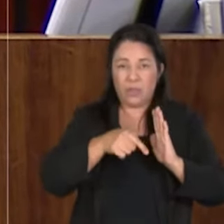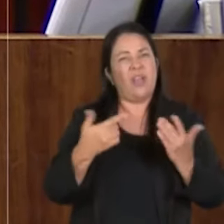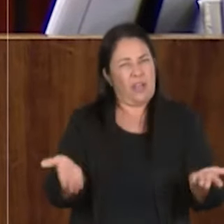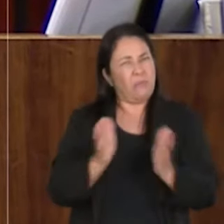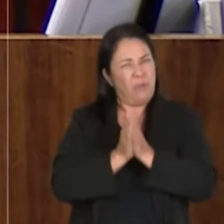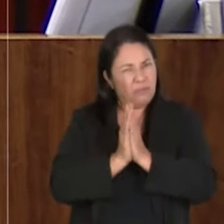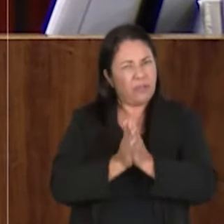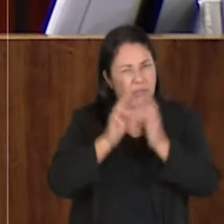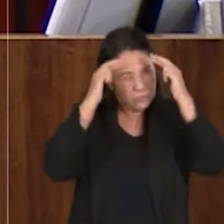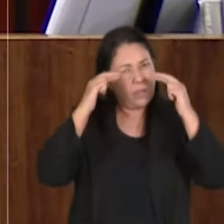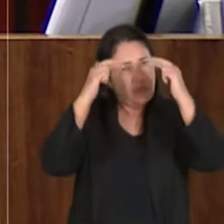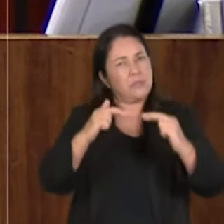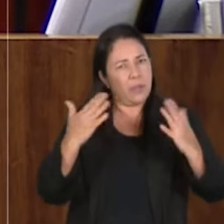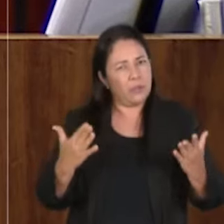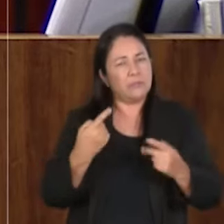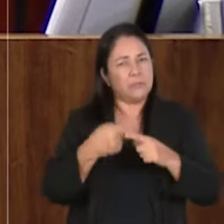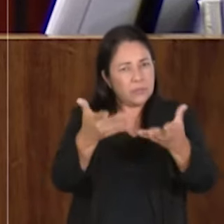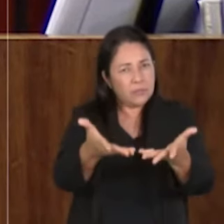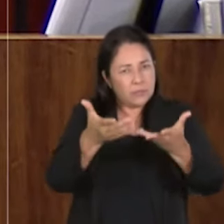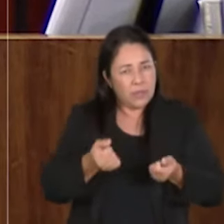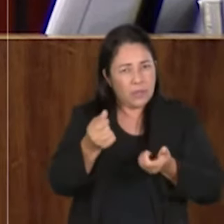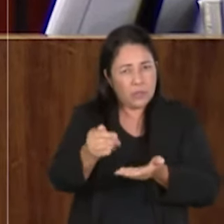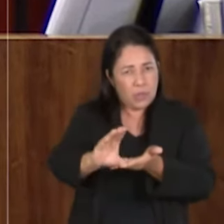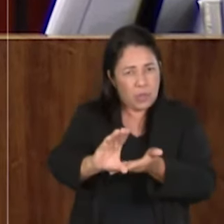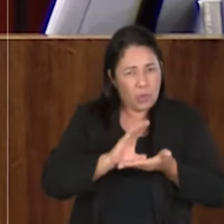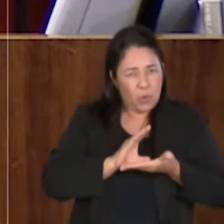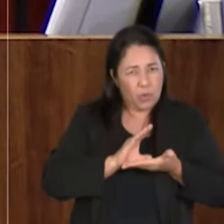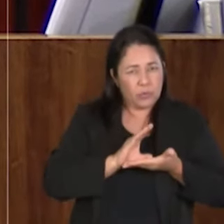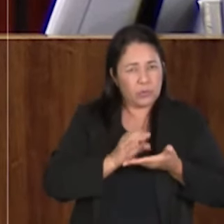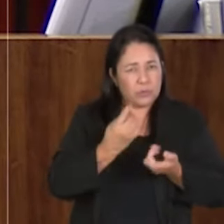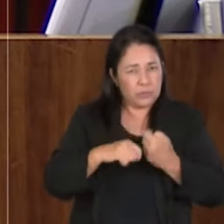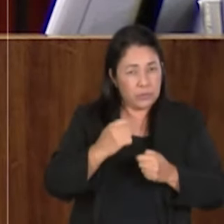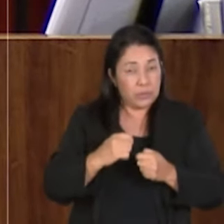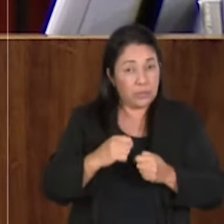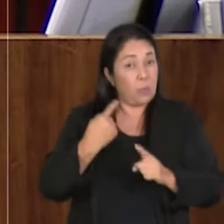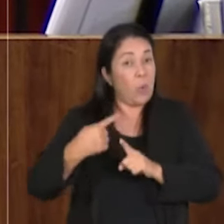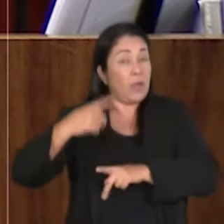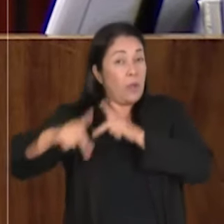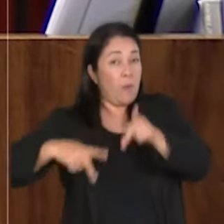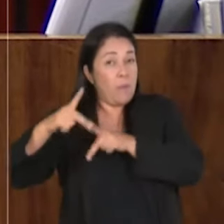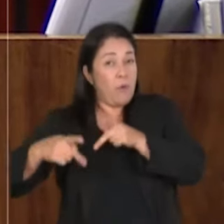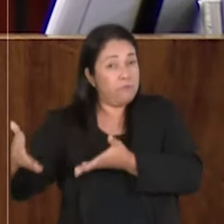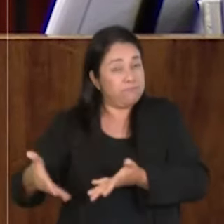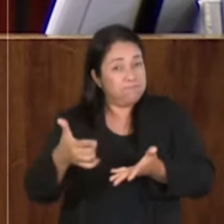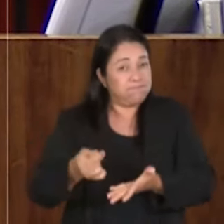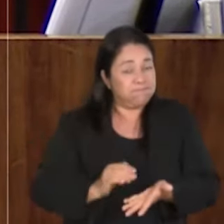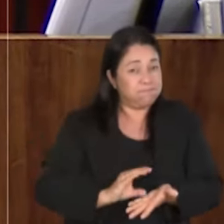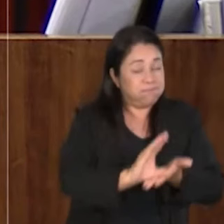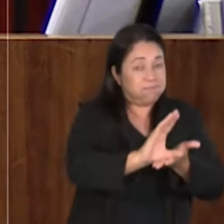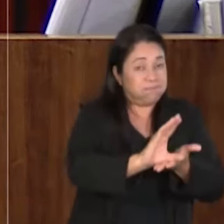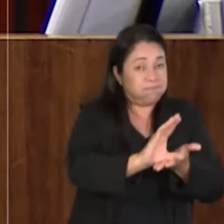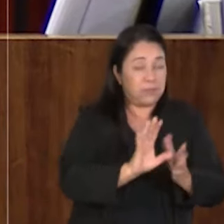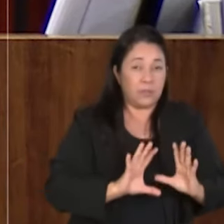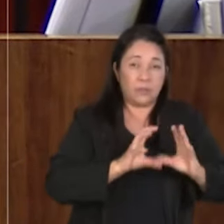tenência, com os recursos financeiros e humanos de que dispõem, recursos que são do povo brasileiro, as agremiações são os instrumentos